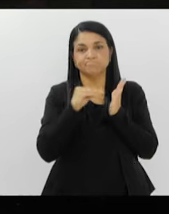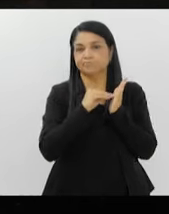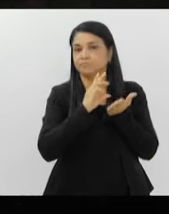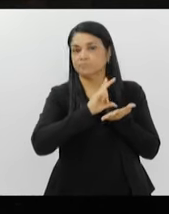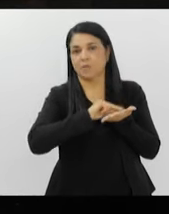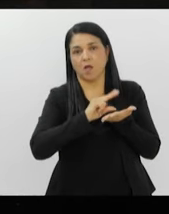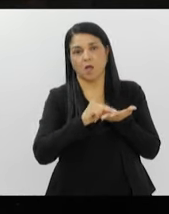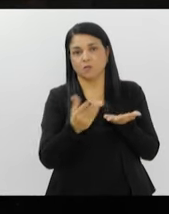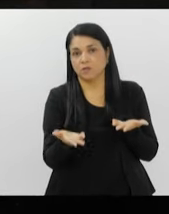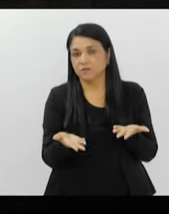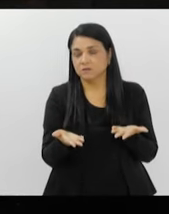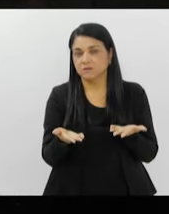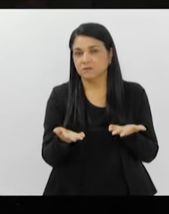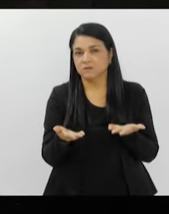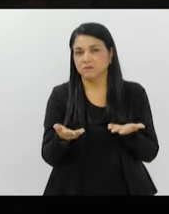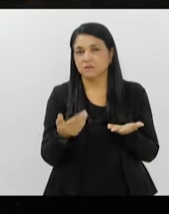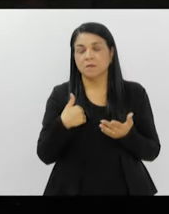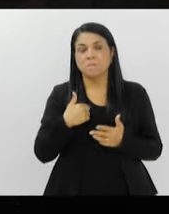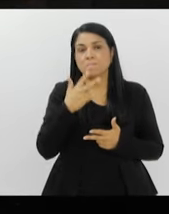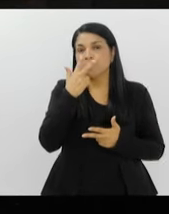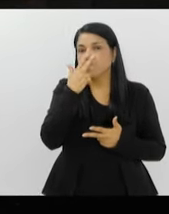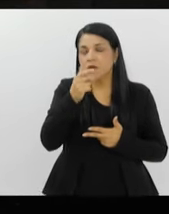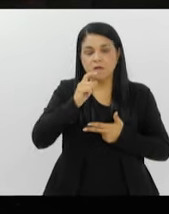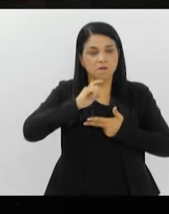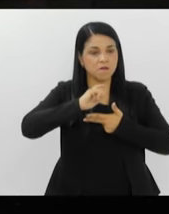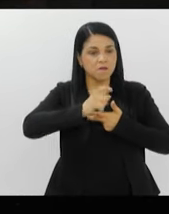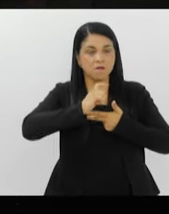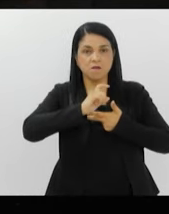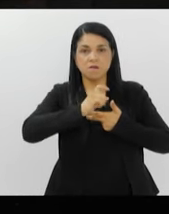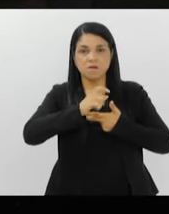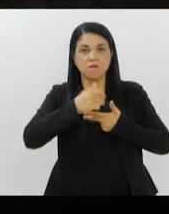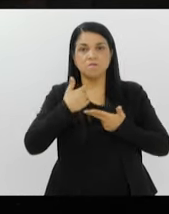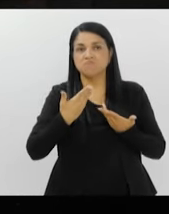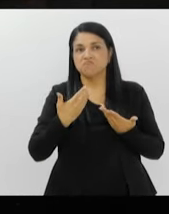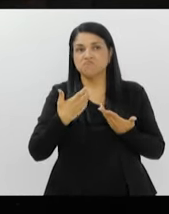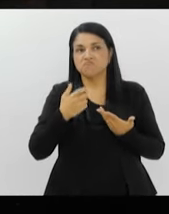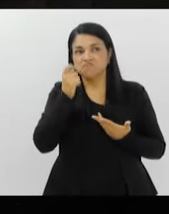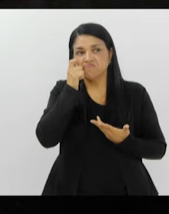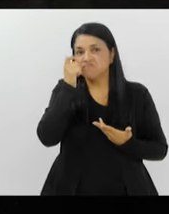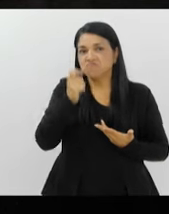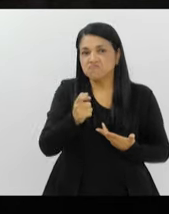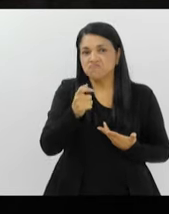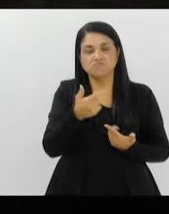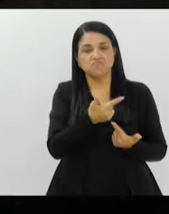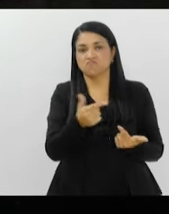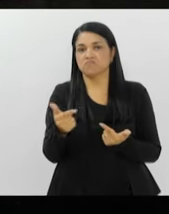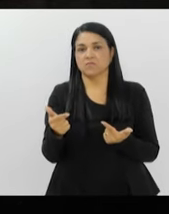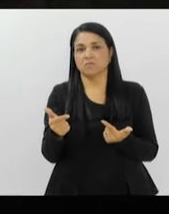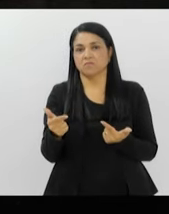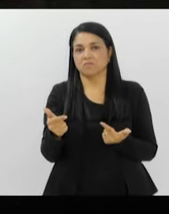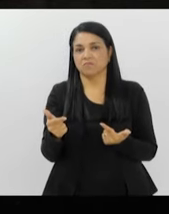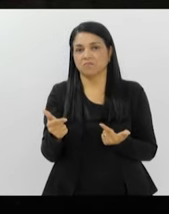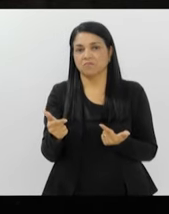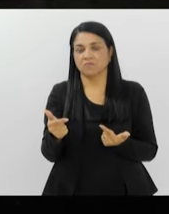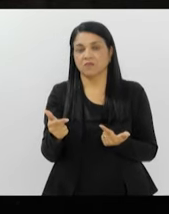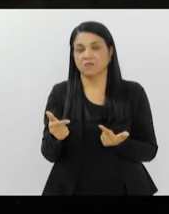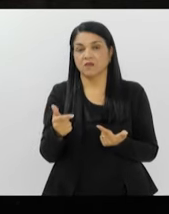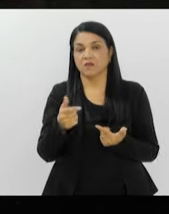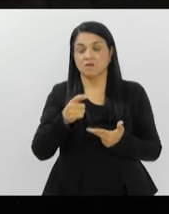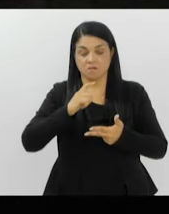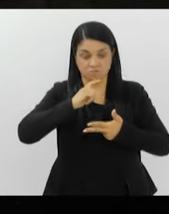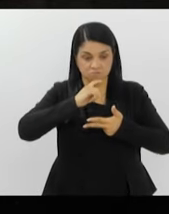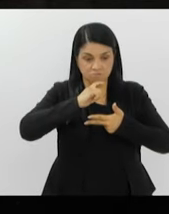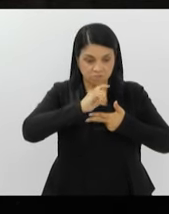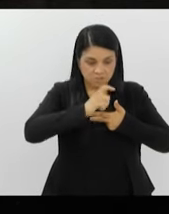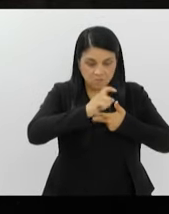pautados e parece que o Executivo também não demonstra nenhum interesse se o Executivo